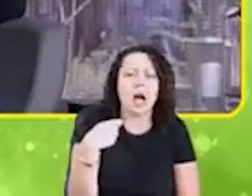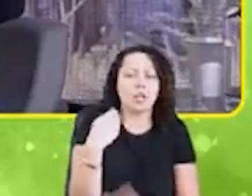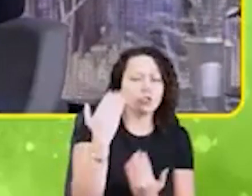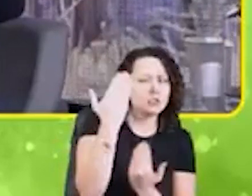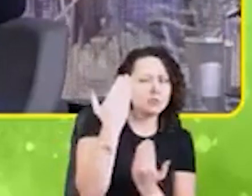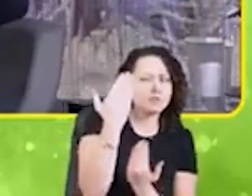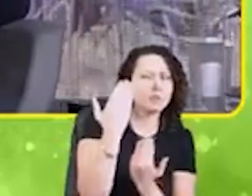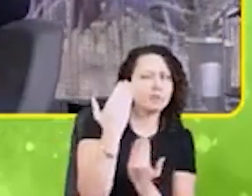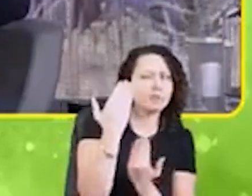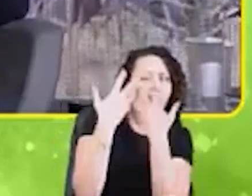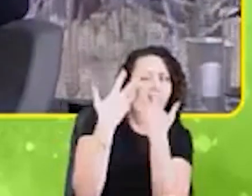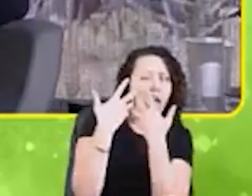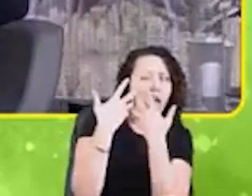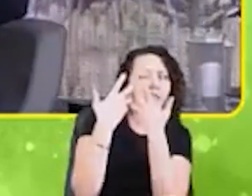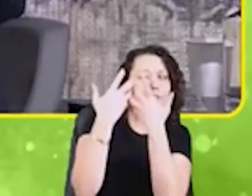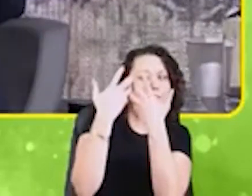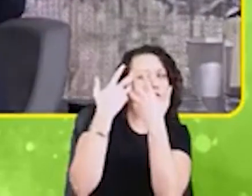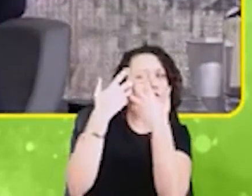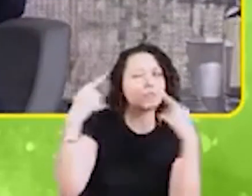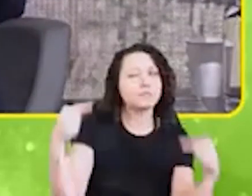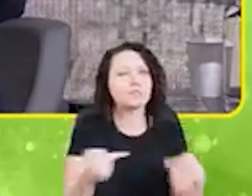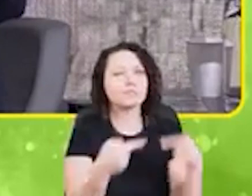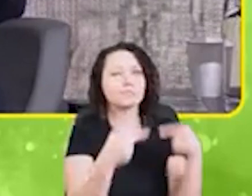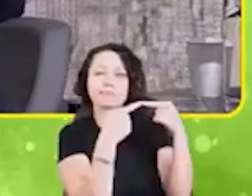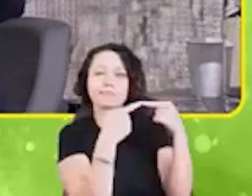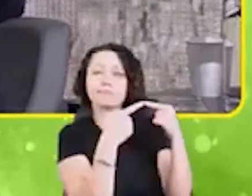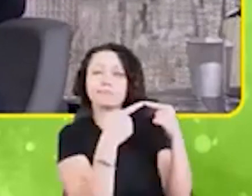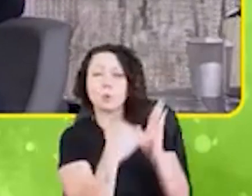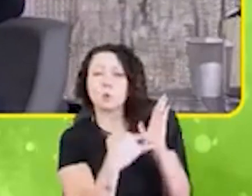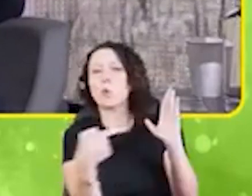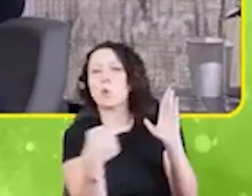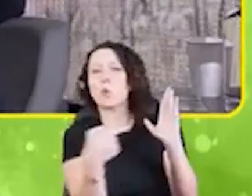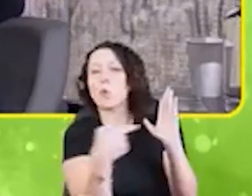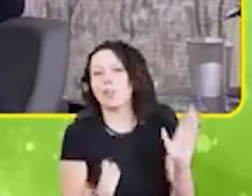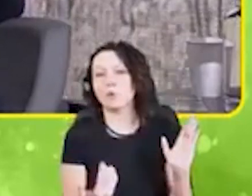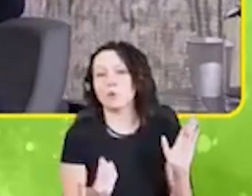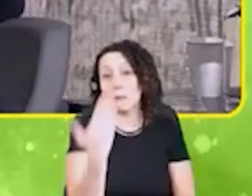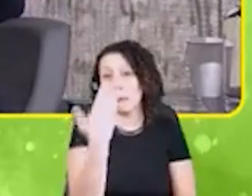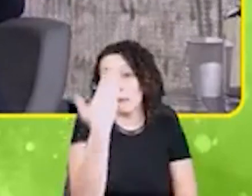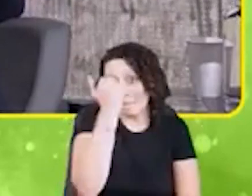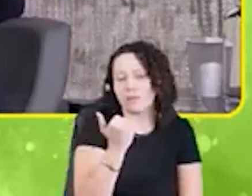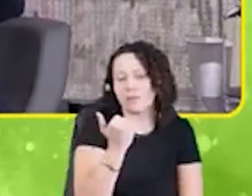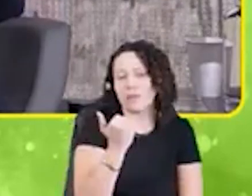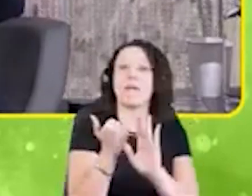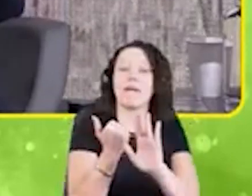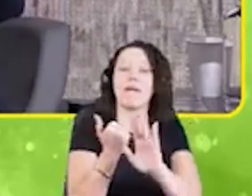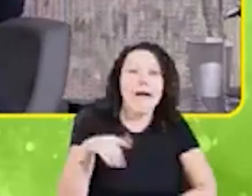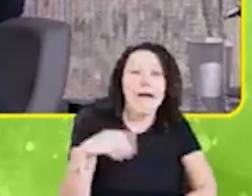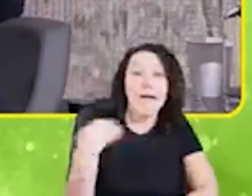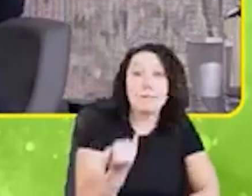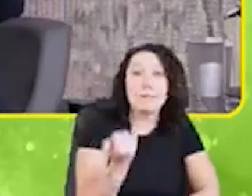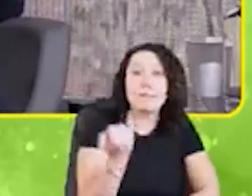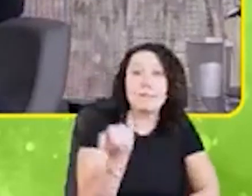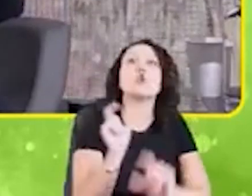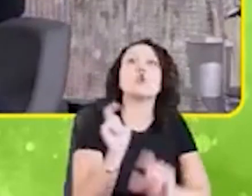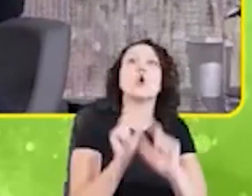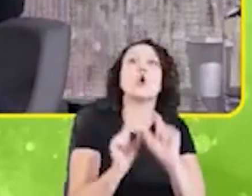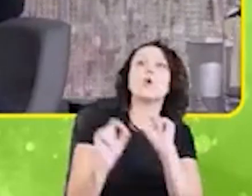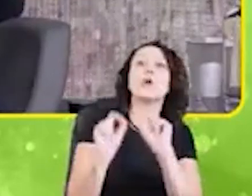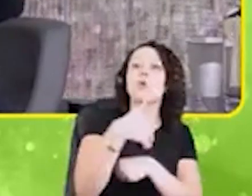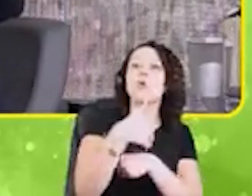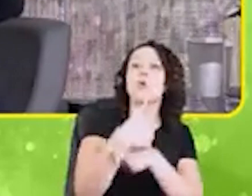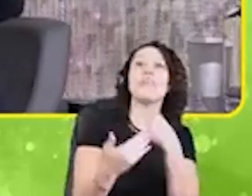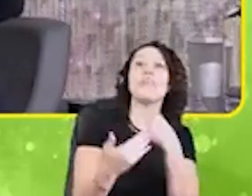que acho que essa decisão do sim vai nessa linha de que é fundamental Não só as ambições do governo em relação às metas de redução mas